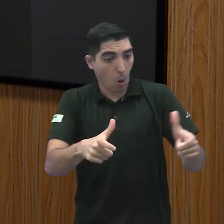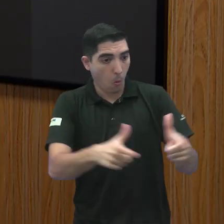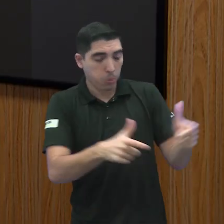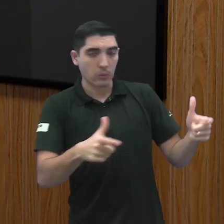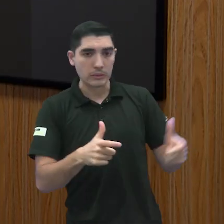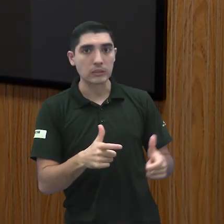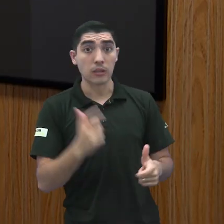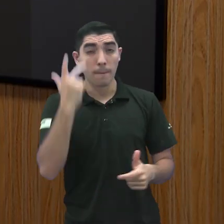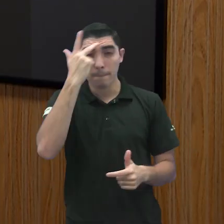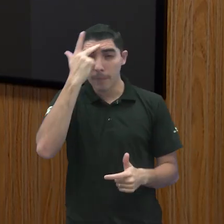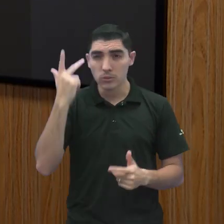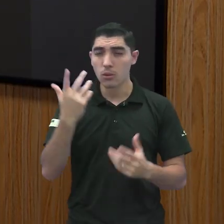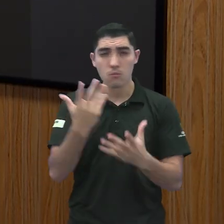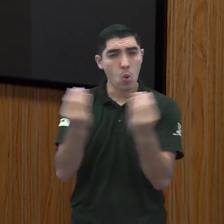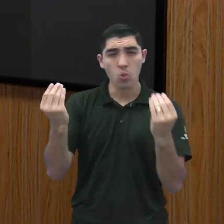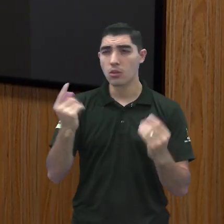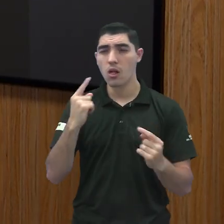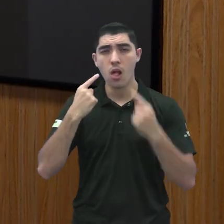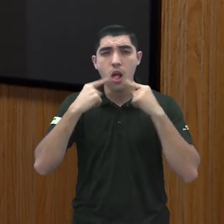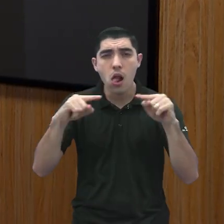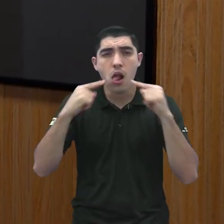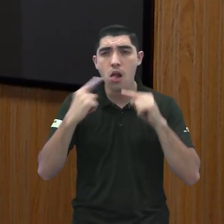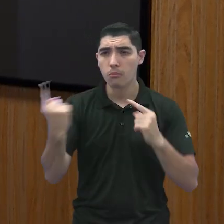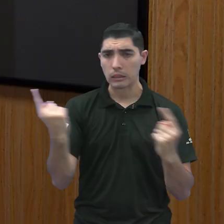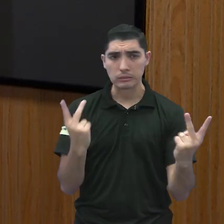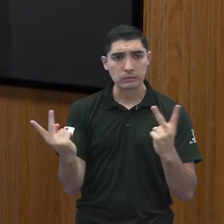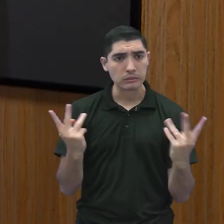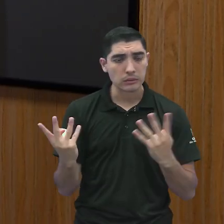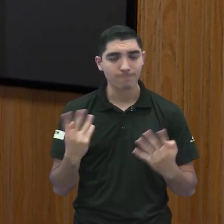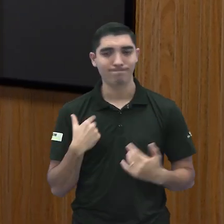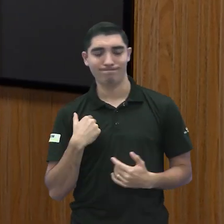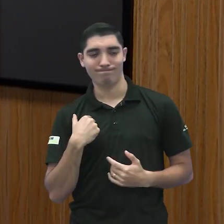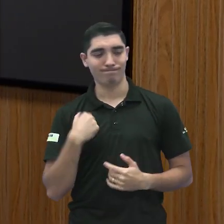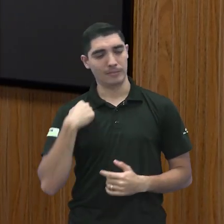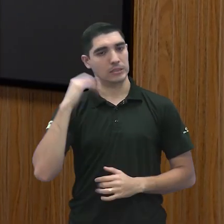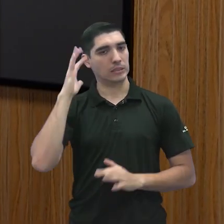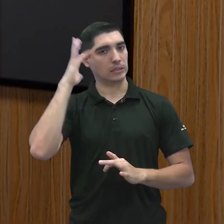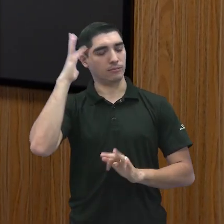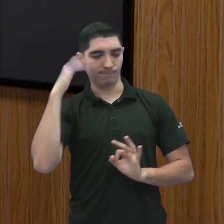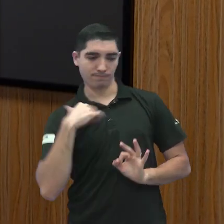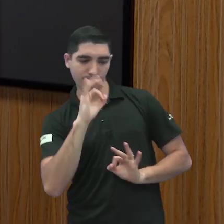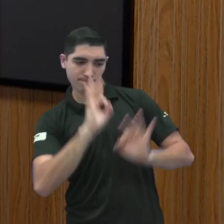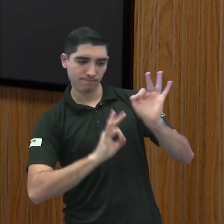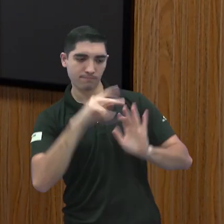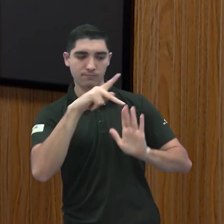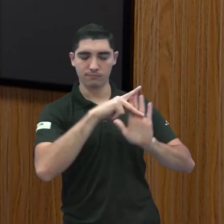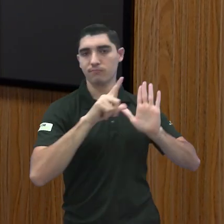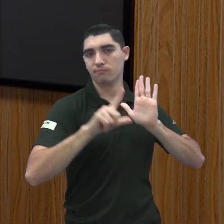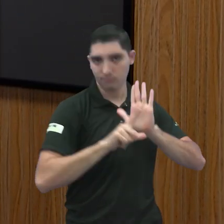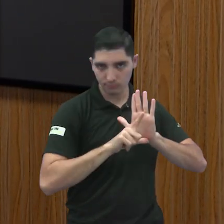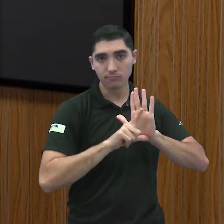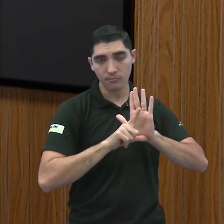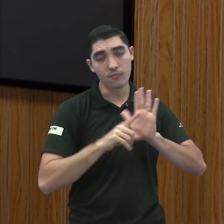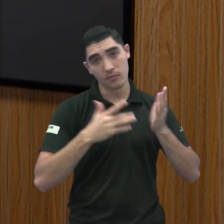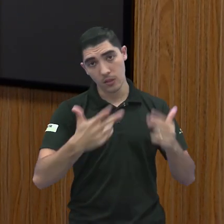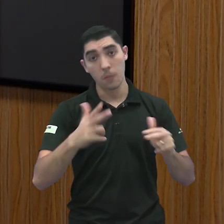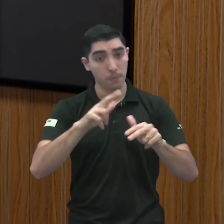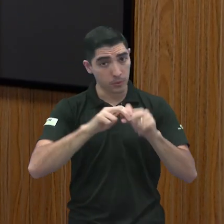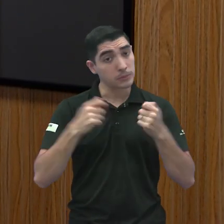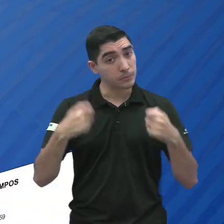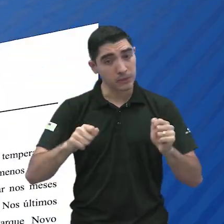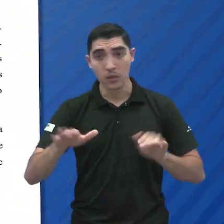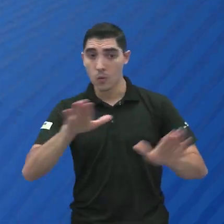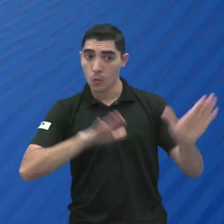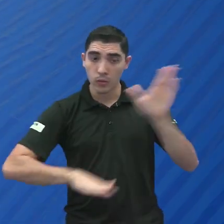muita reclamação no meu gabinete, fizemos esse projeto de lei, porque apareceu em vários pontos da cidade, então o cuidado tem que ser